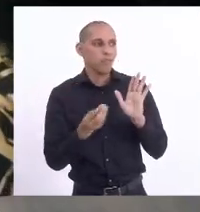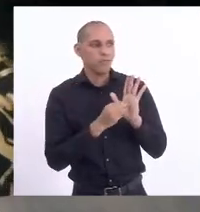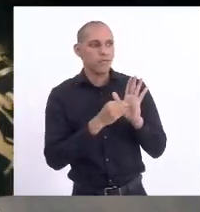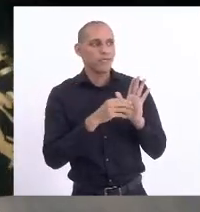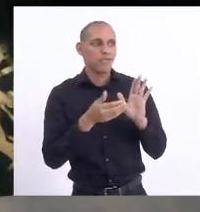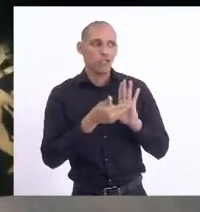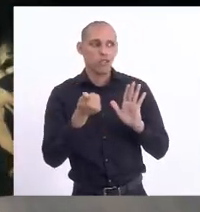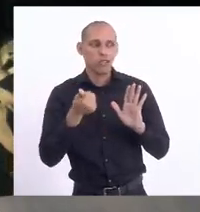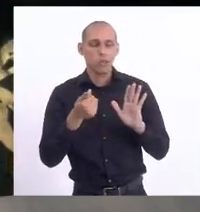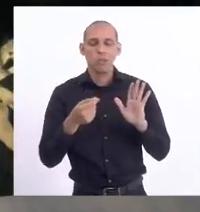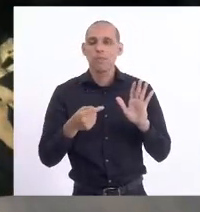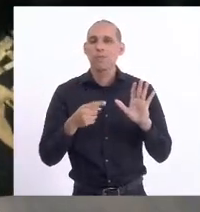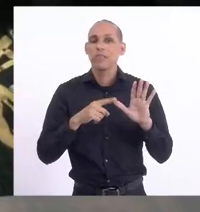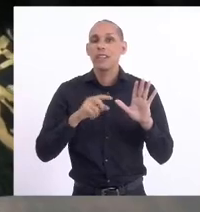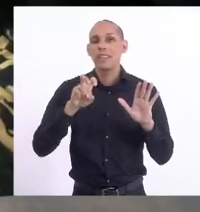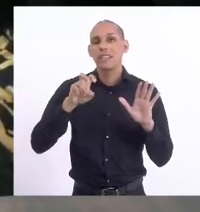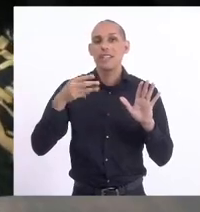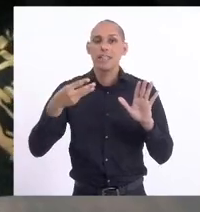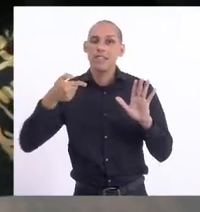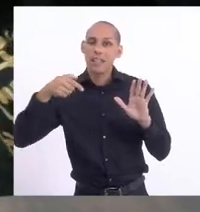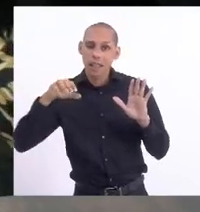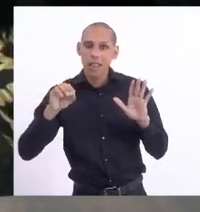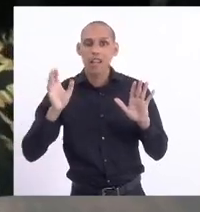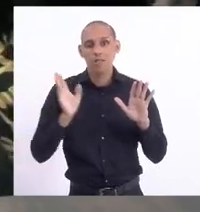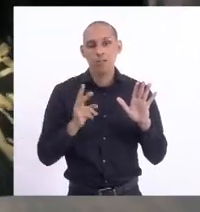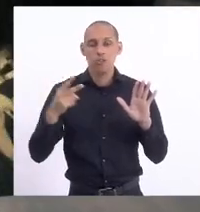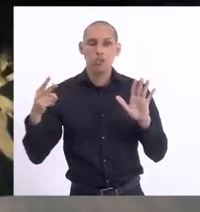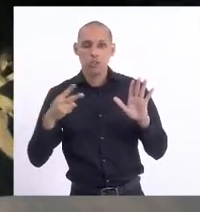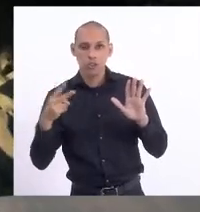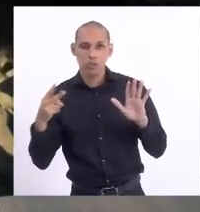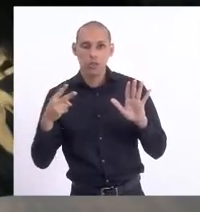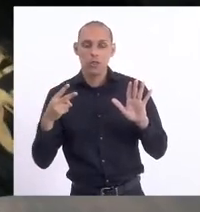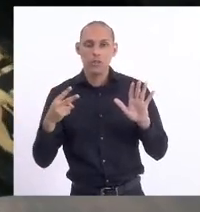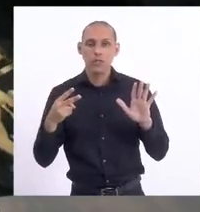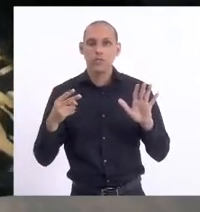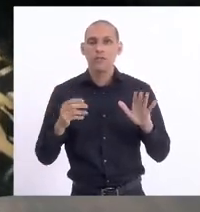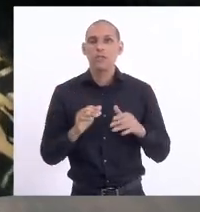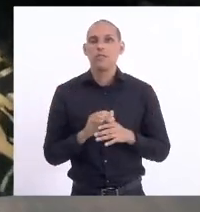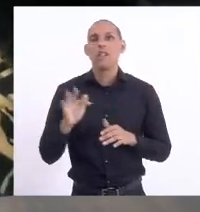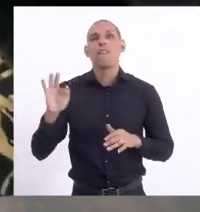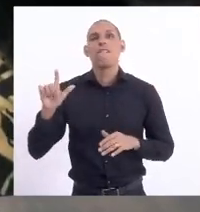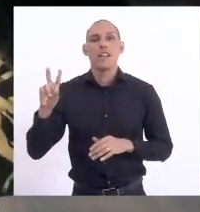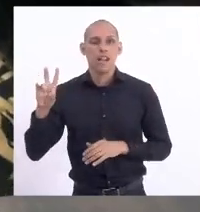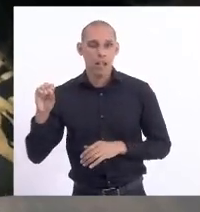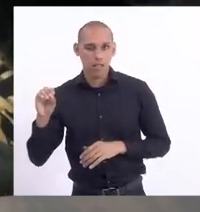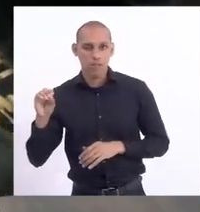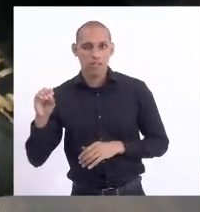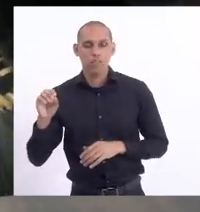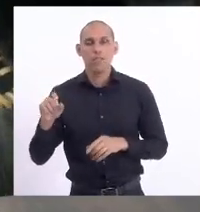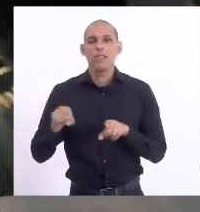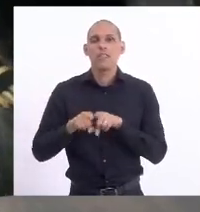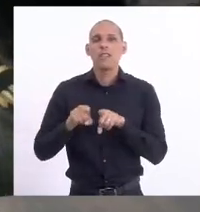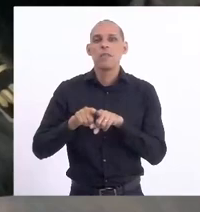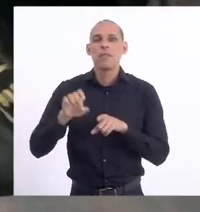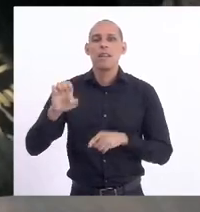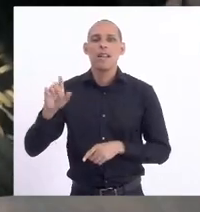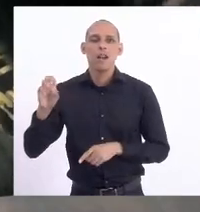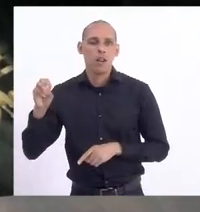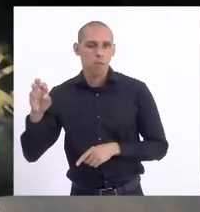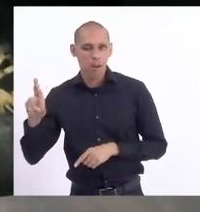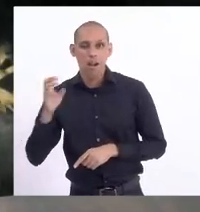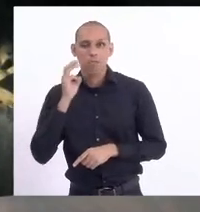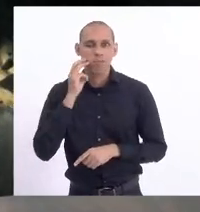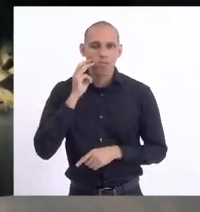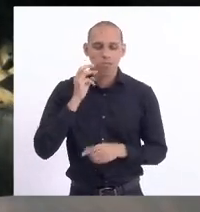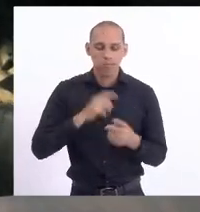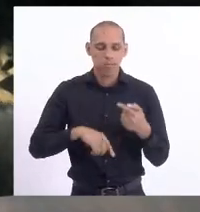e foi retirado, 5370 de 22. Flávio Serafini, Alemar Coelho, André Siciliano e Valdeca